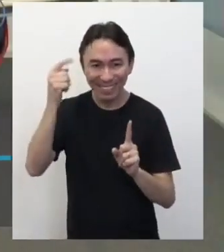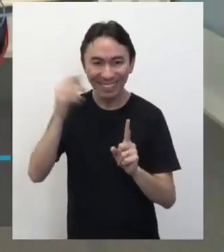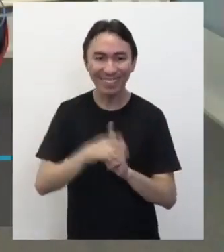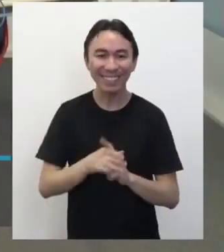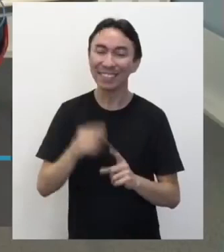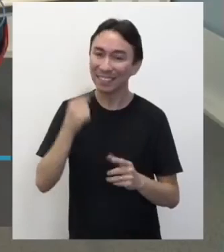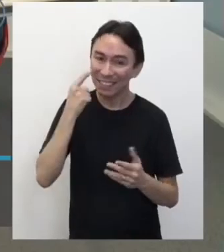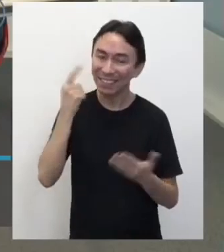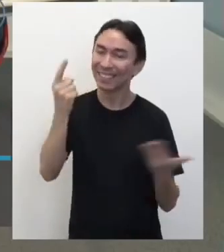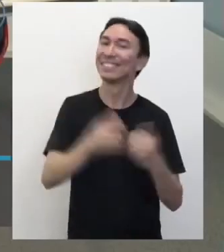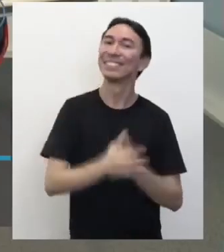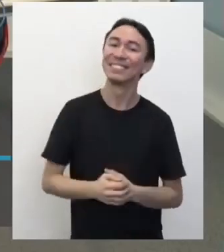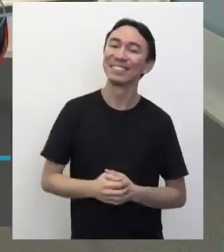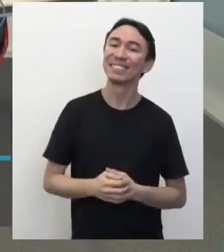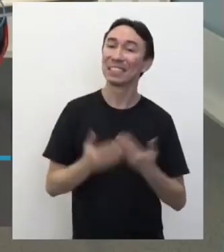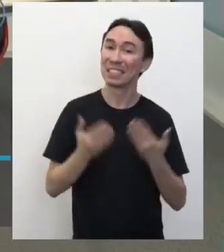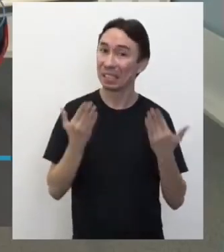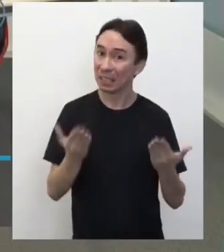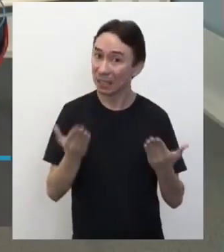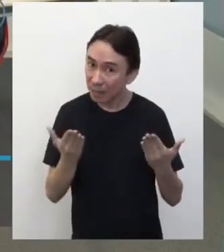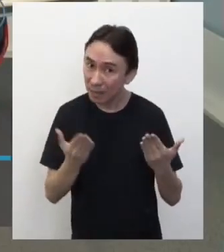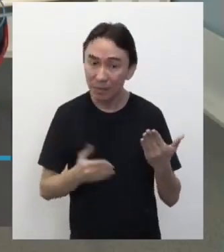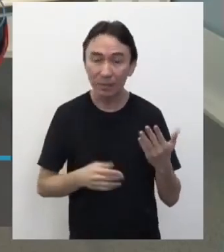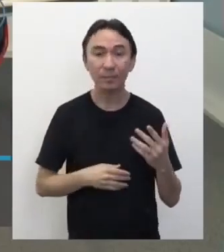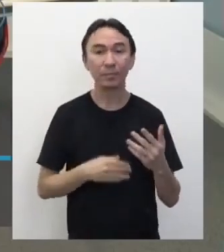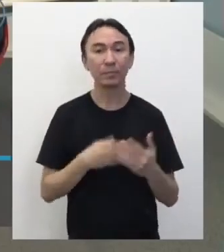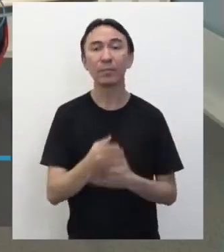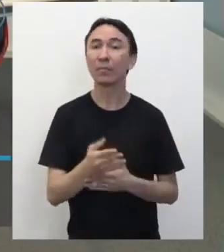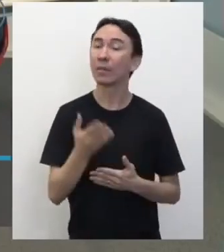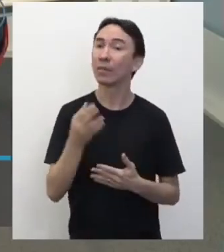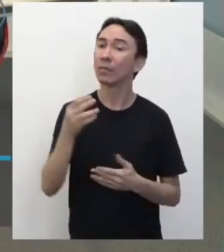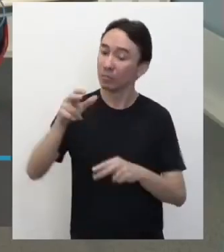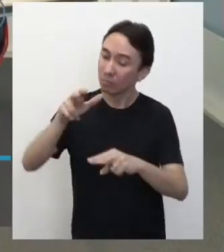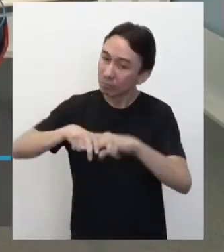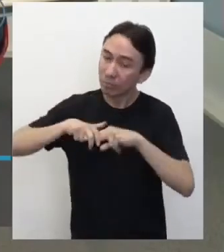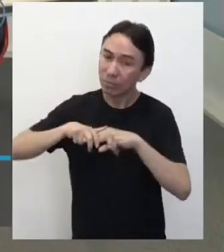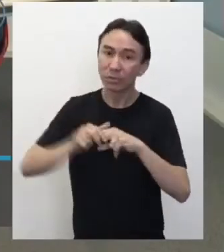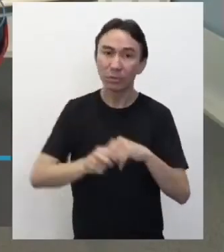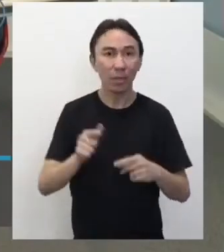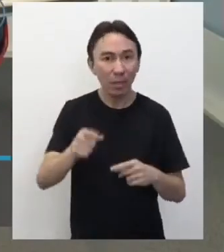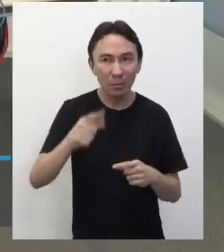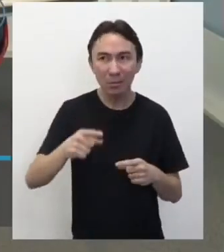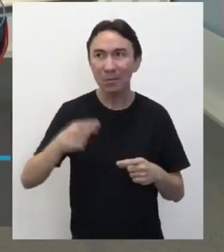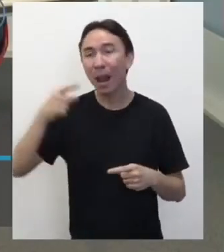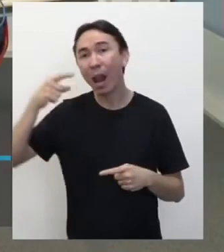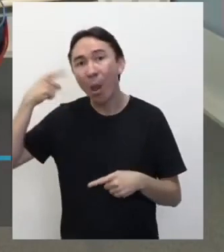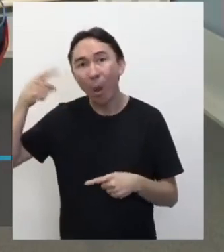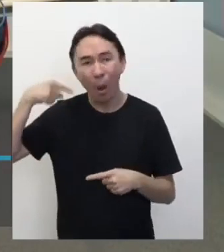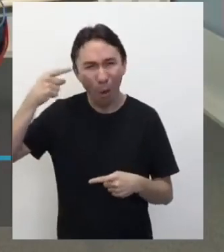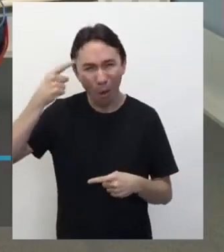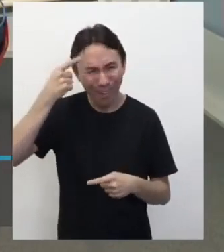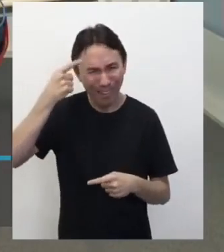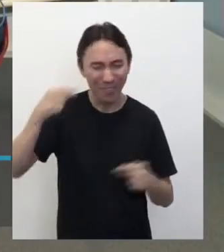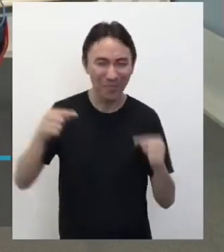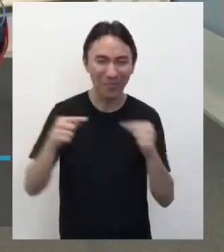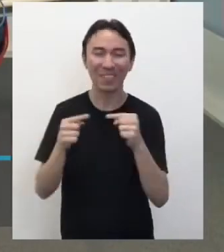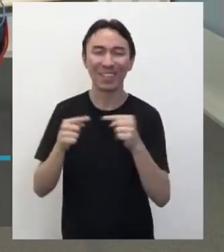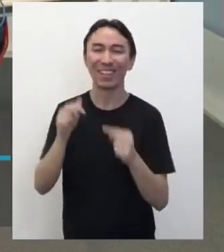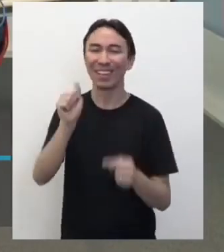alienista e tudo mais. Isso. Fala aí, Dani, fala aí, é por isso mesmo. Vocês entenderam? Presta bem atenção, ela fez